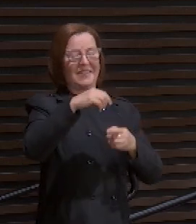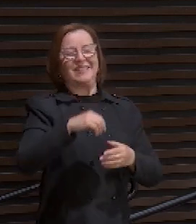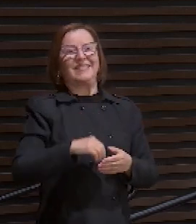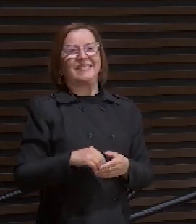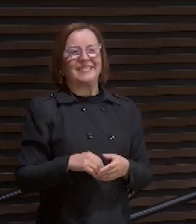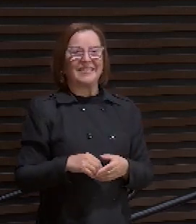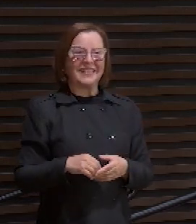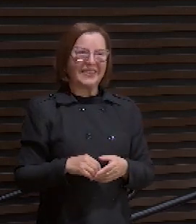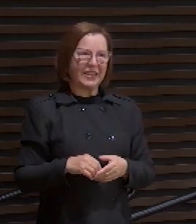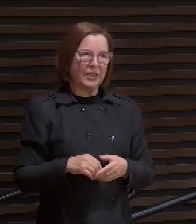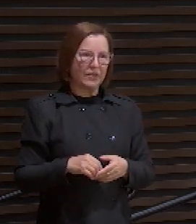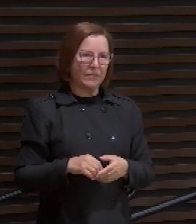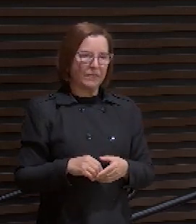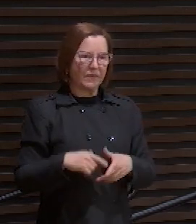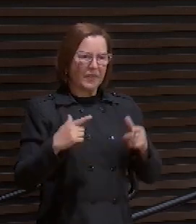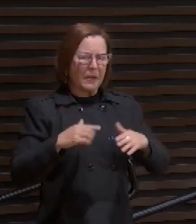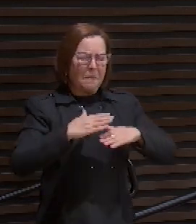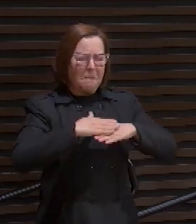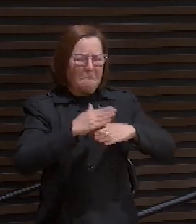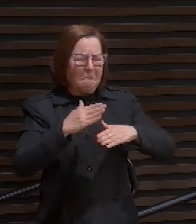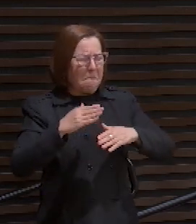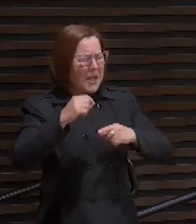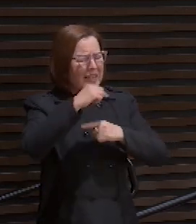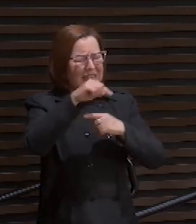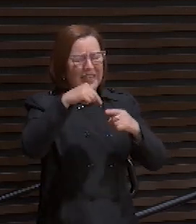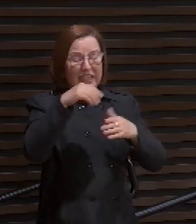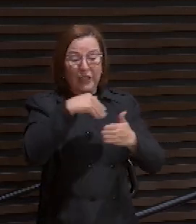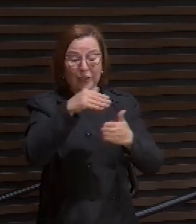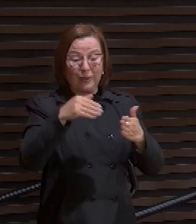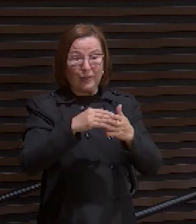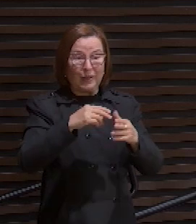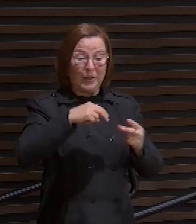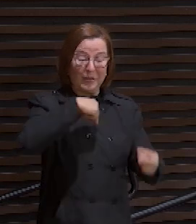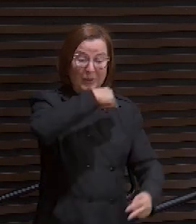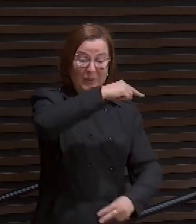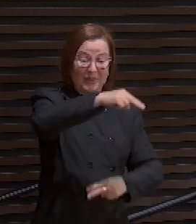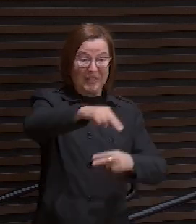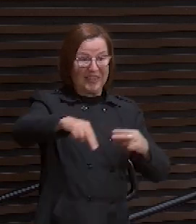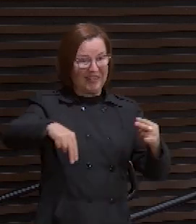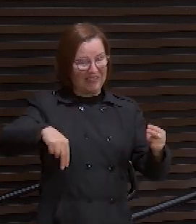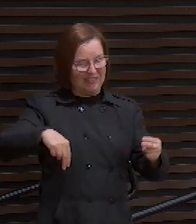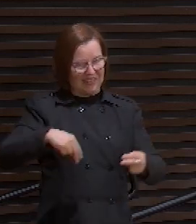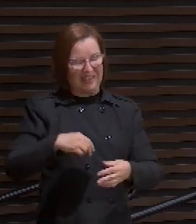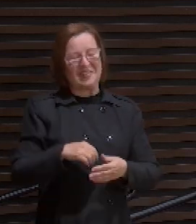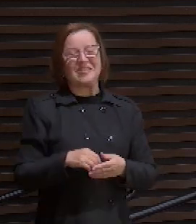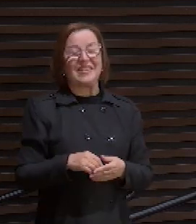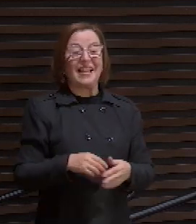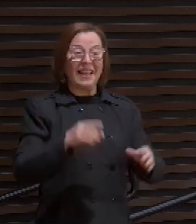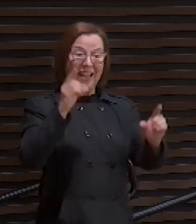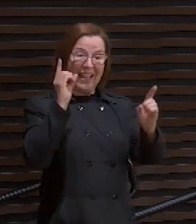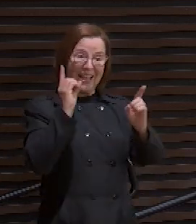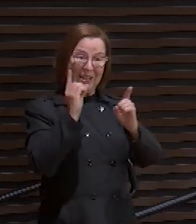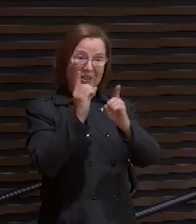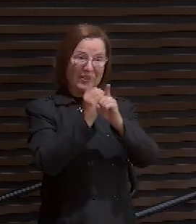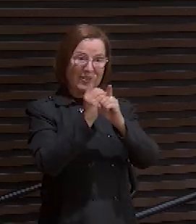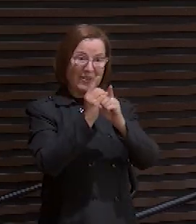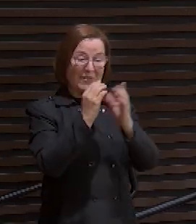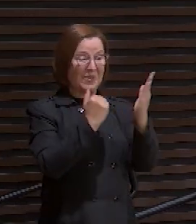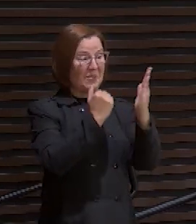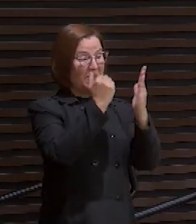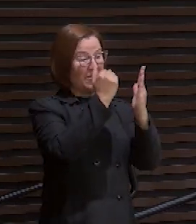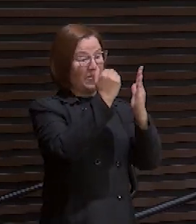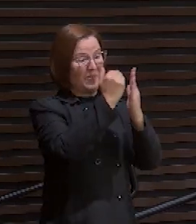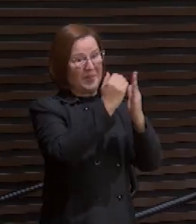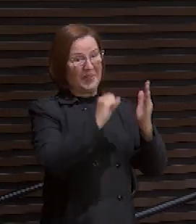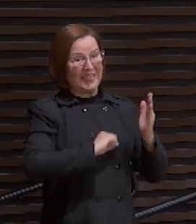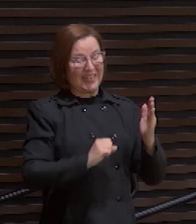no lugar mais sagrado de todo o universo. E ele encontrou um sumo sacerdote